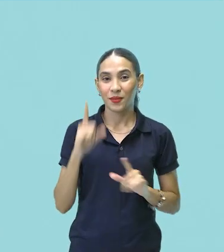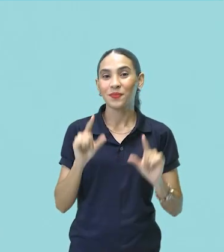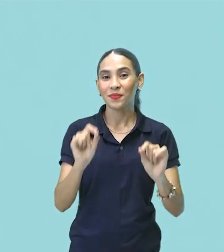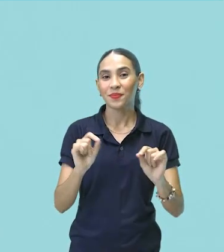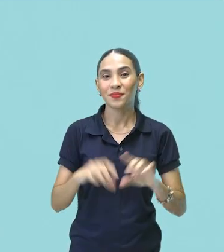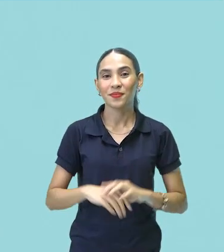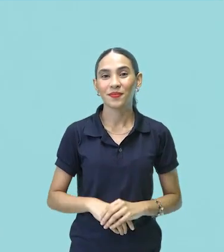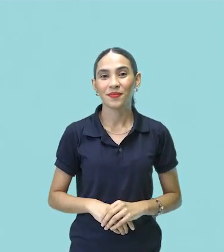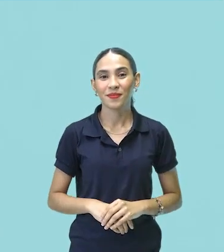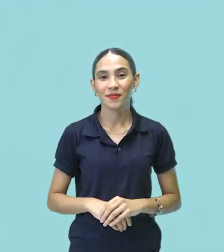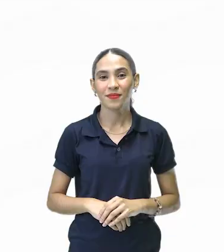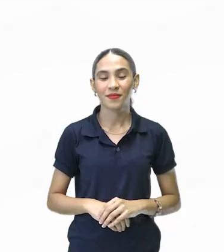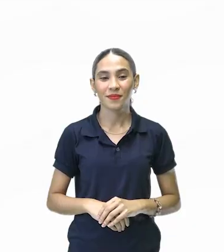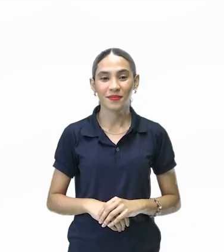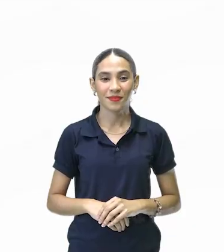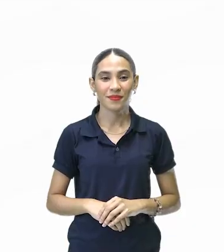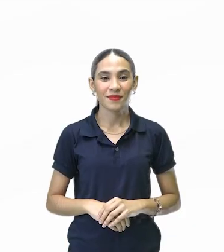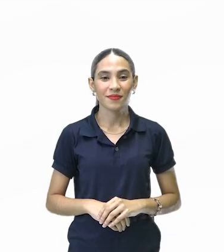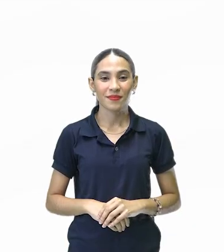temos?